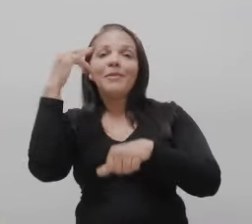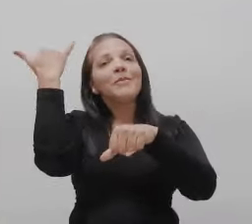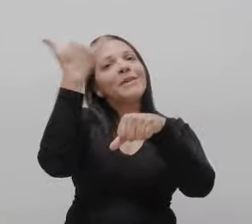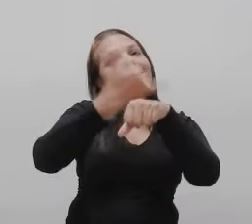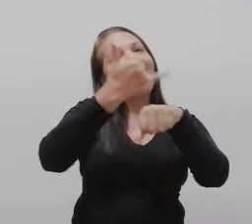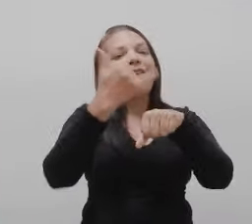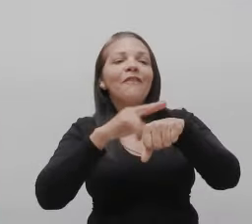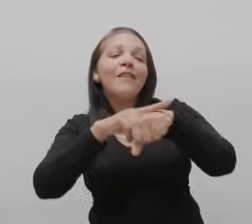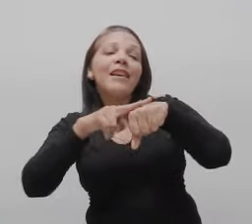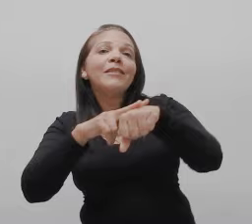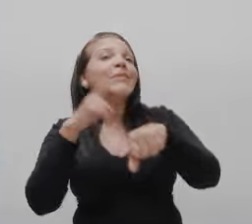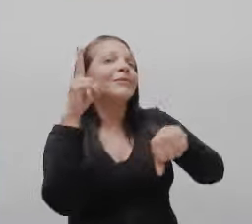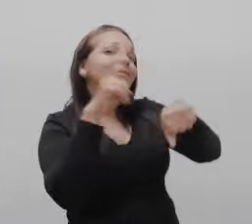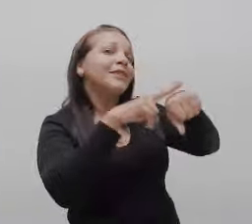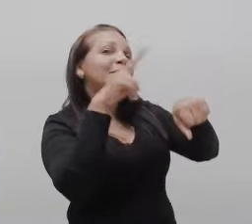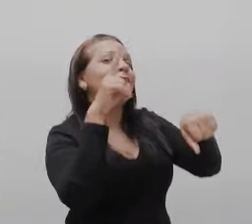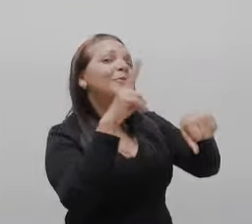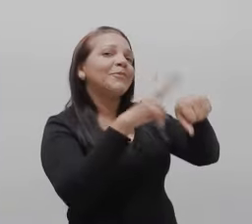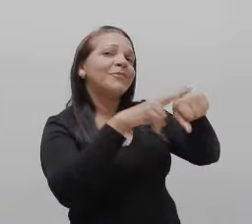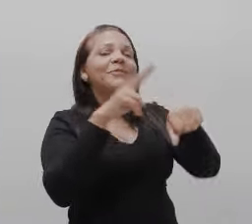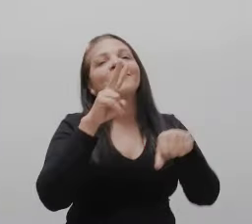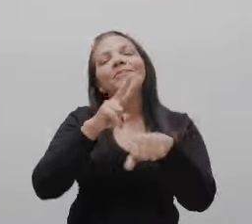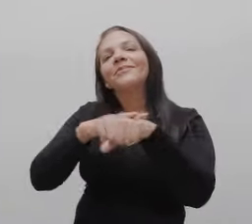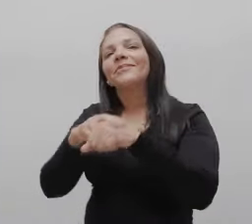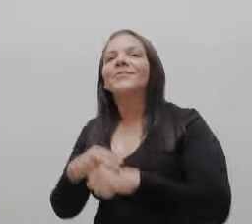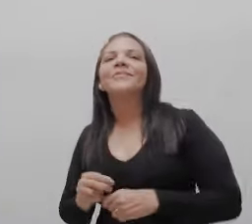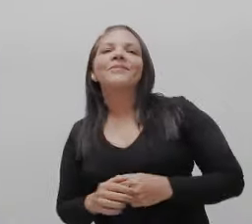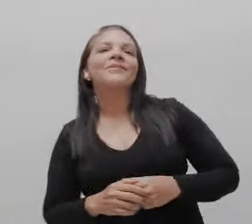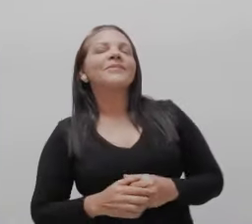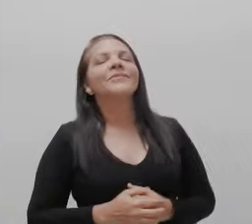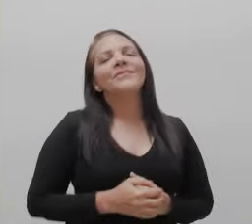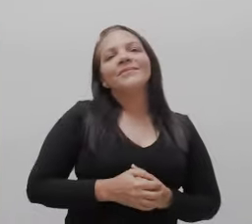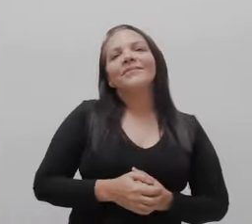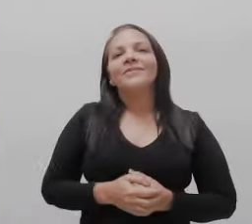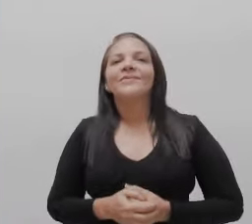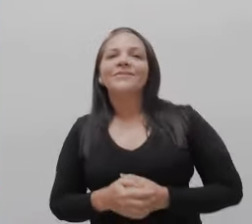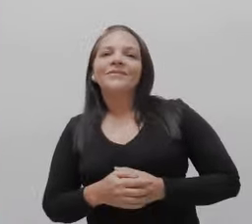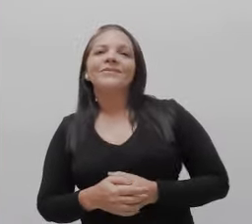para o plástico, amarelo para o metal, verde para o vidro.